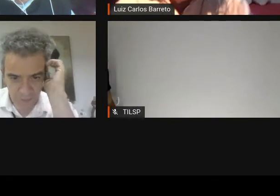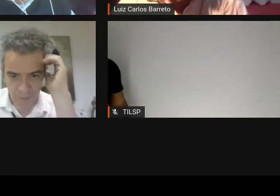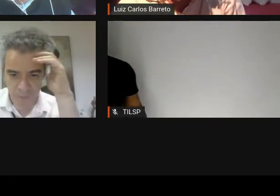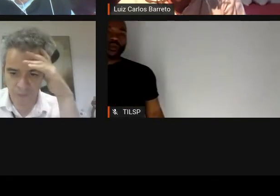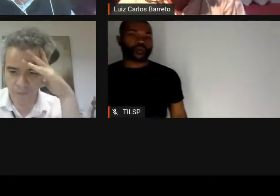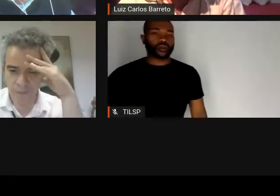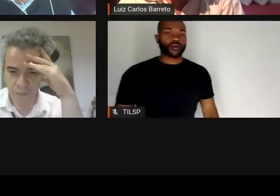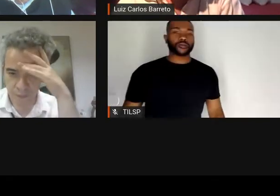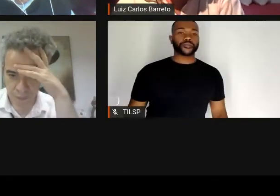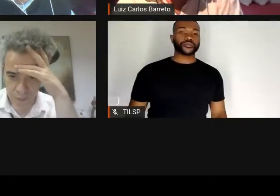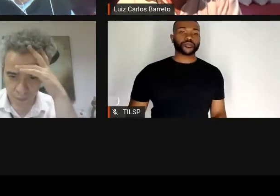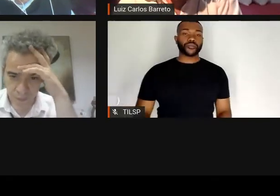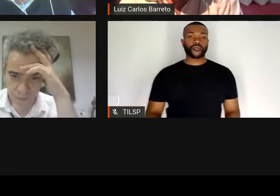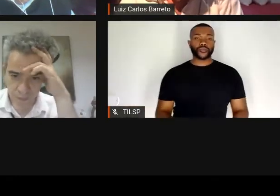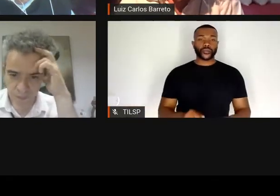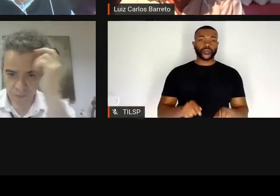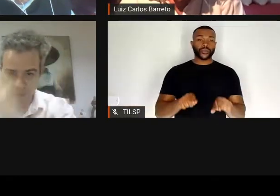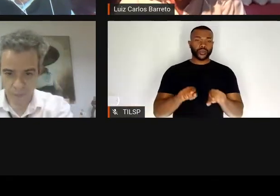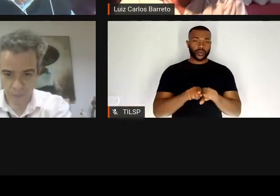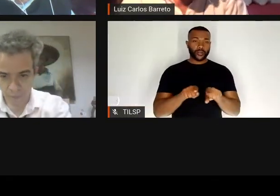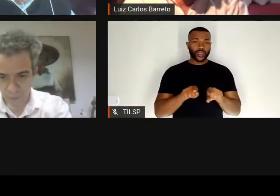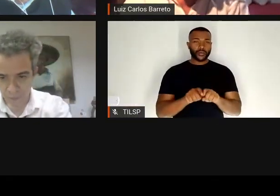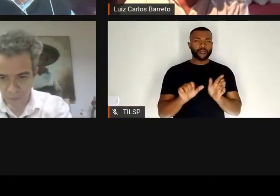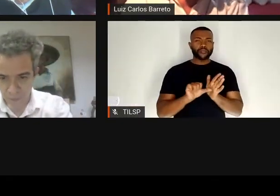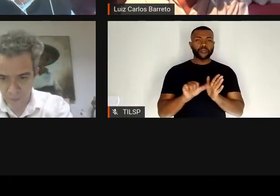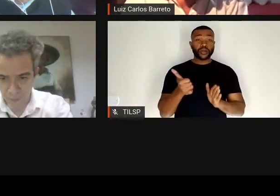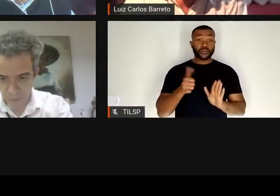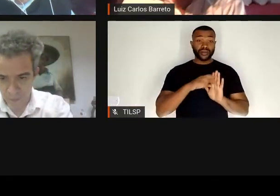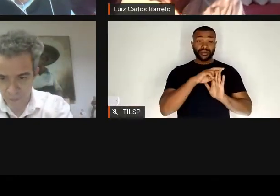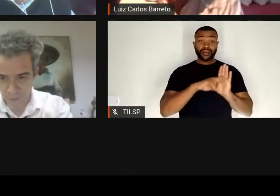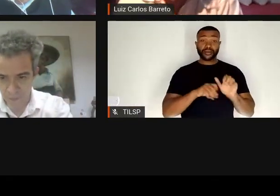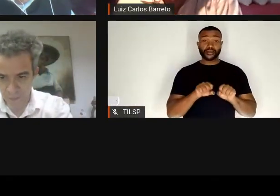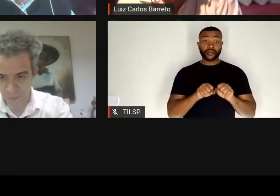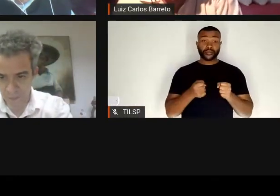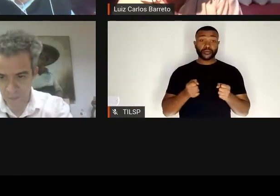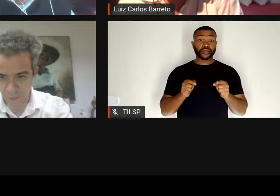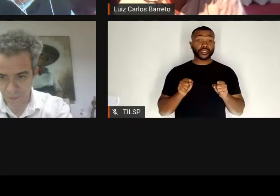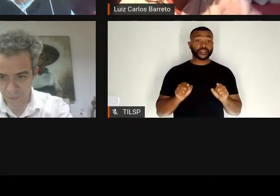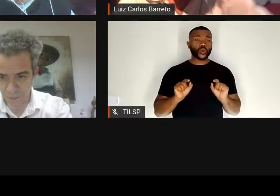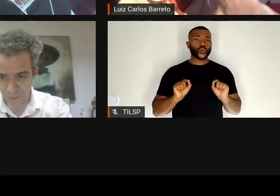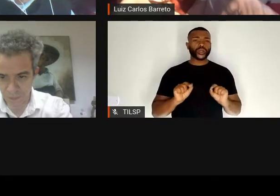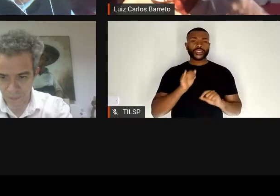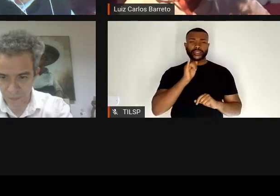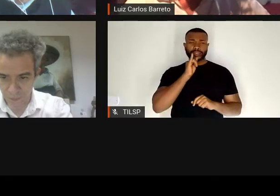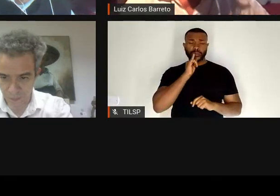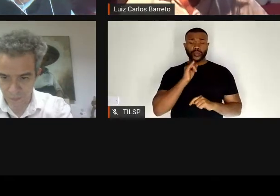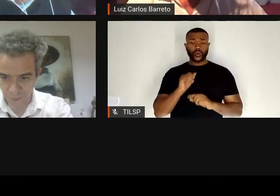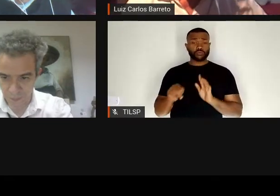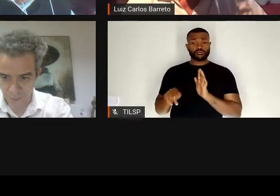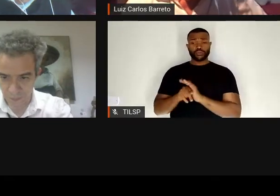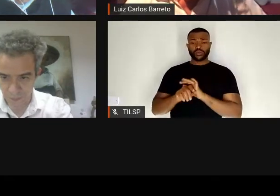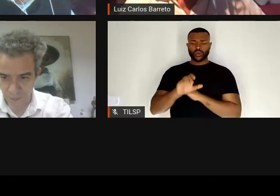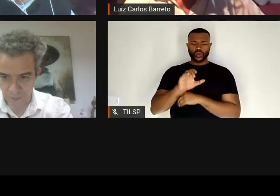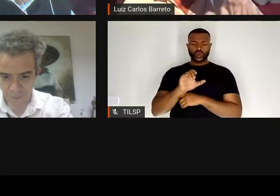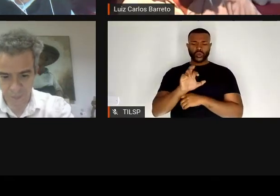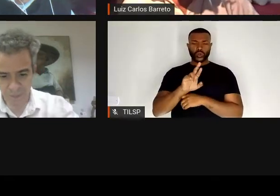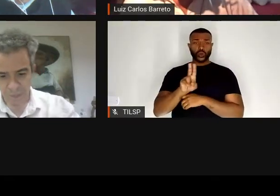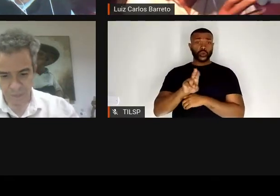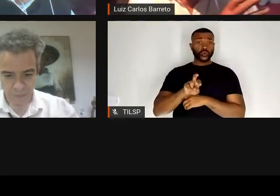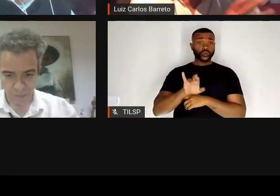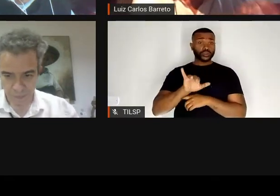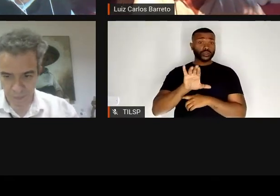A primeira regra que ele quebrou era essa, de que o Cruzeiro era tudo em dupla.